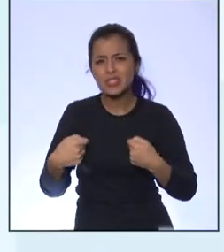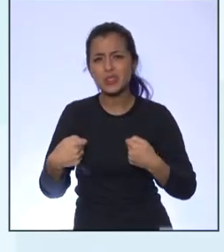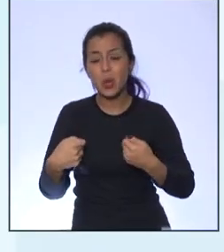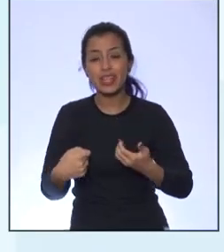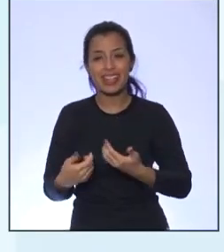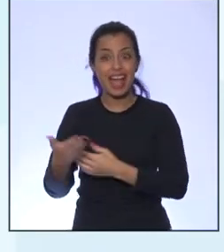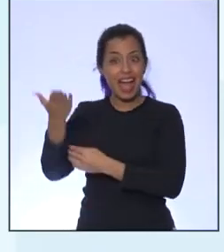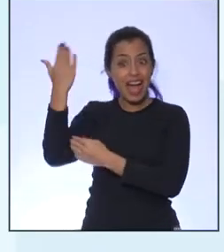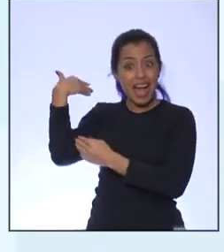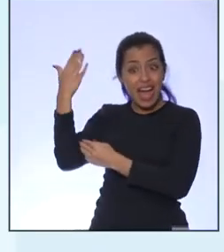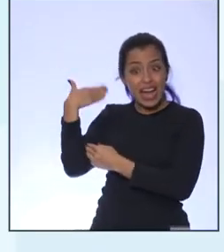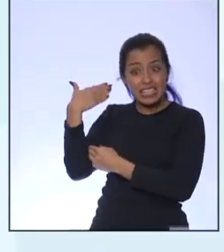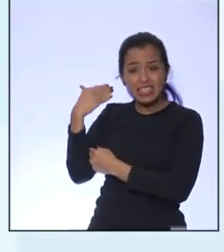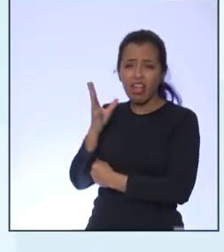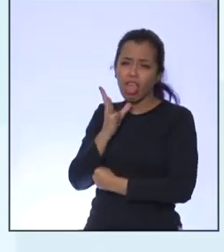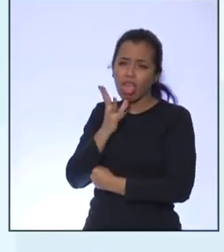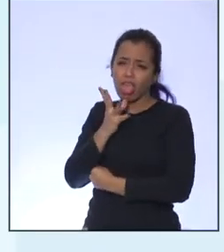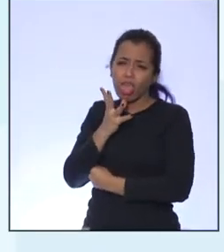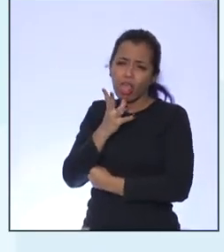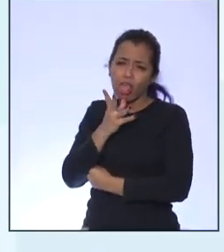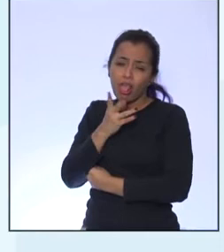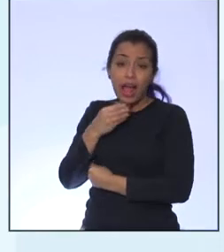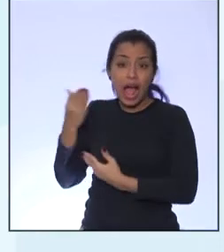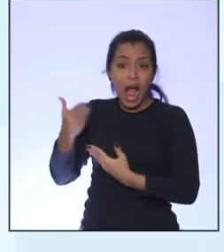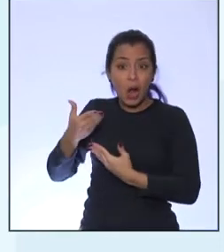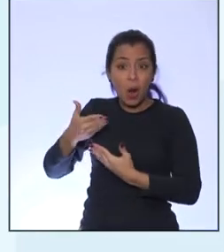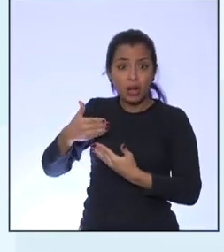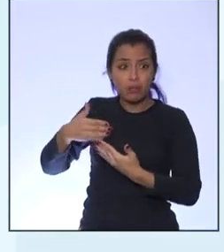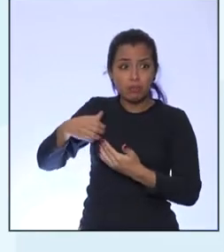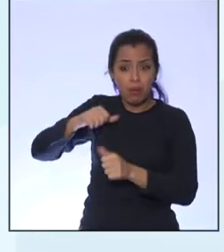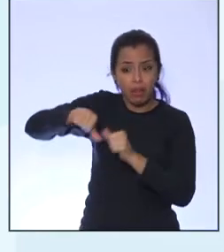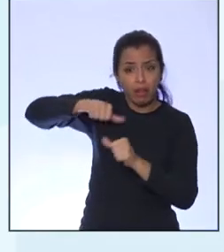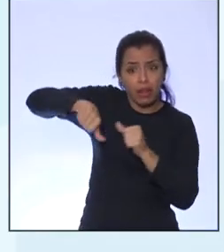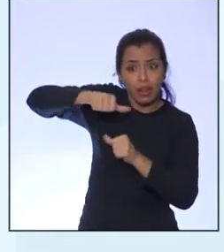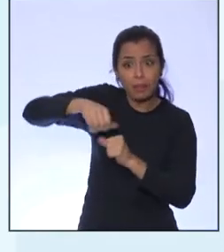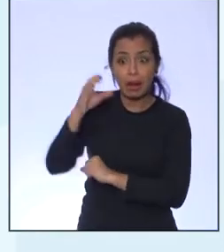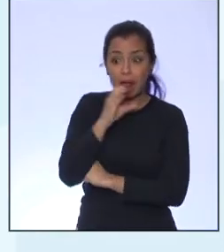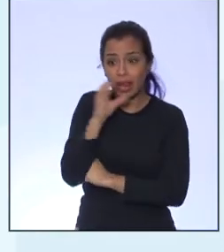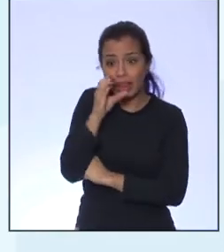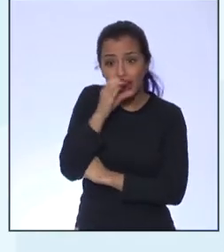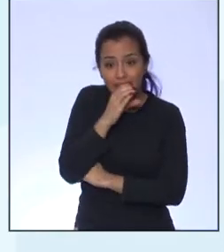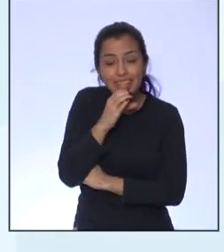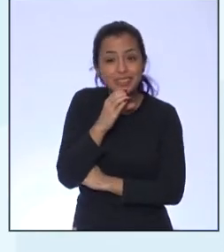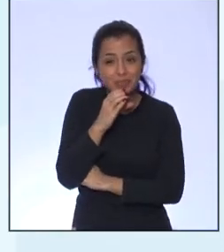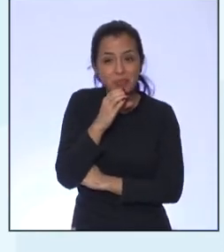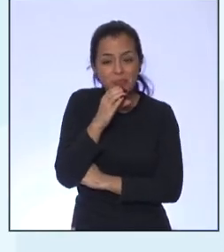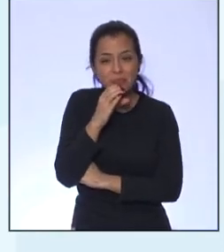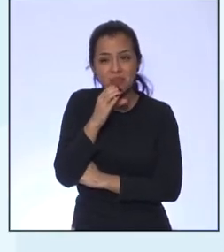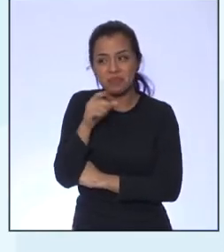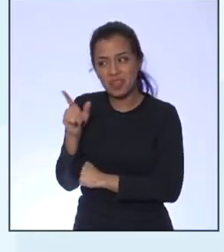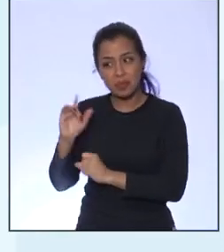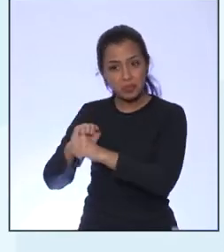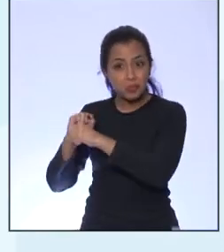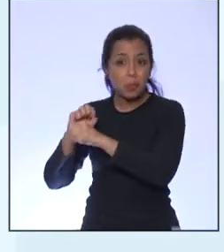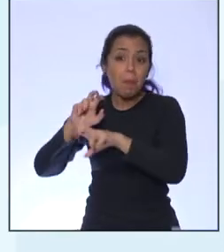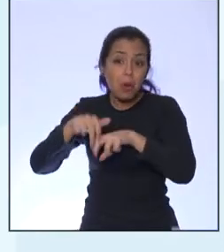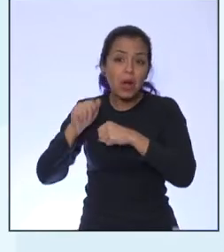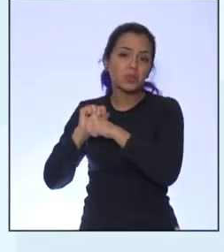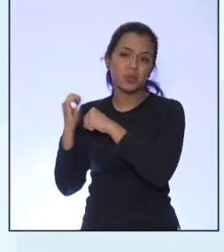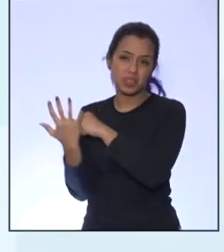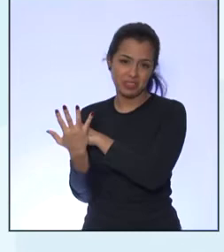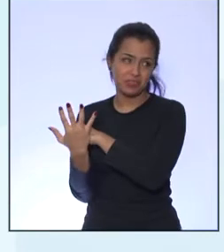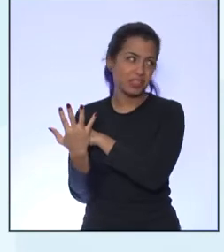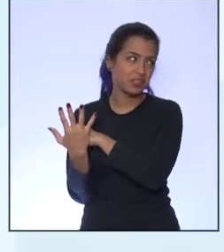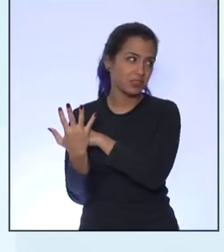forma muito lenta, porque nós ficávamos dentro de uma situação que era como um